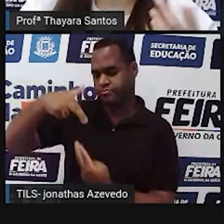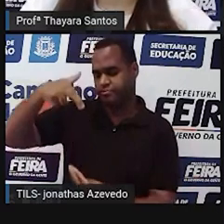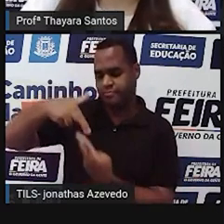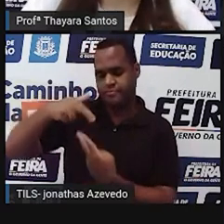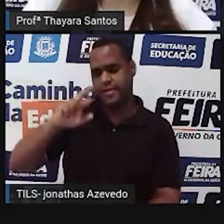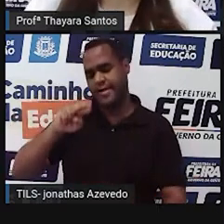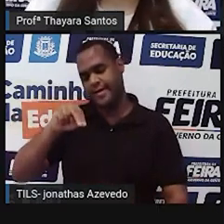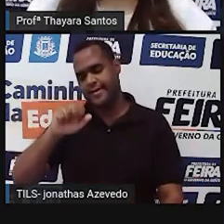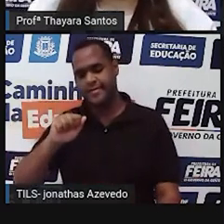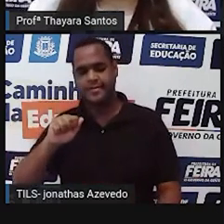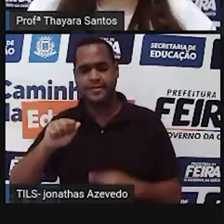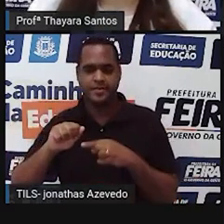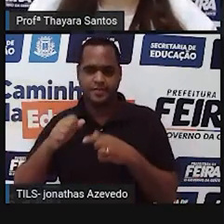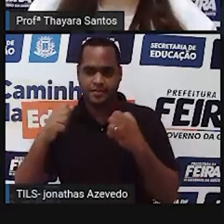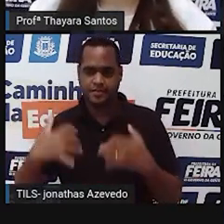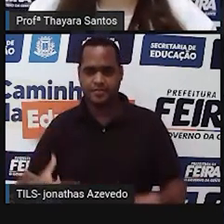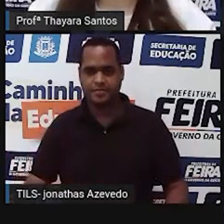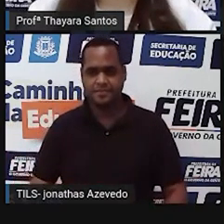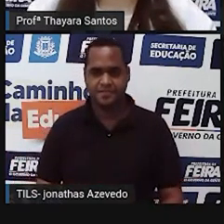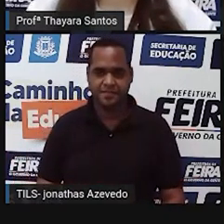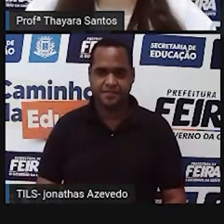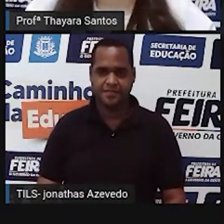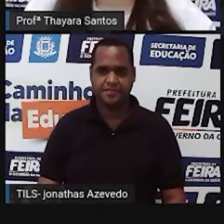não DNA.